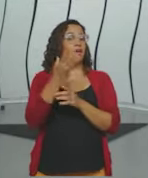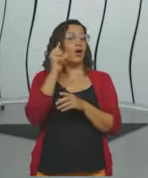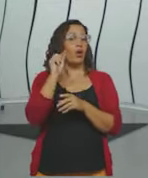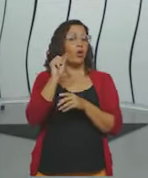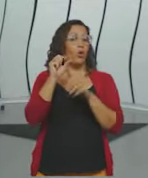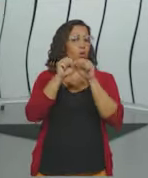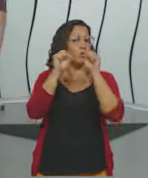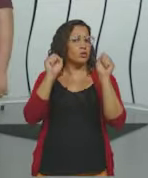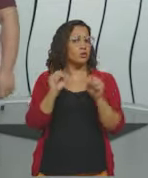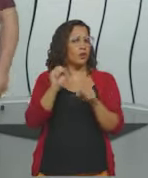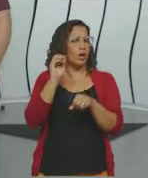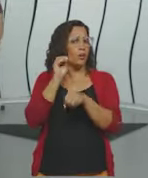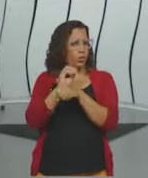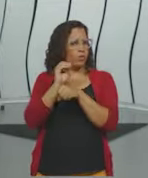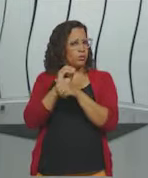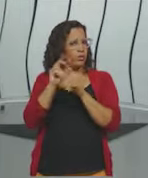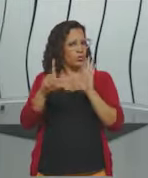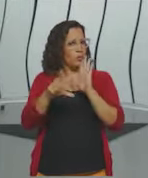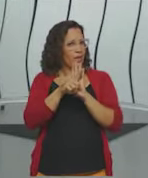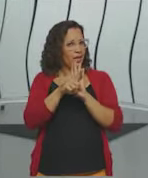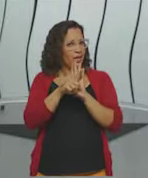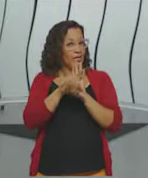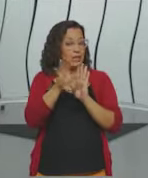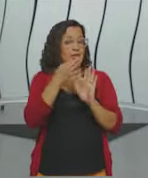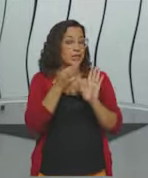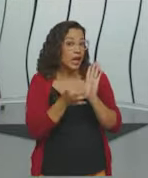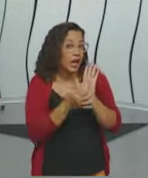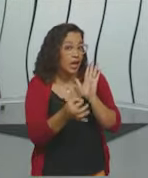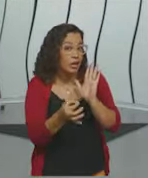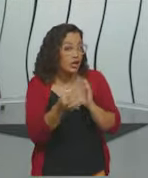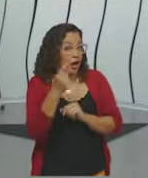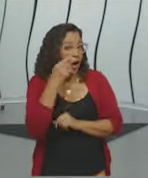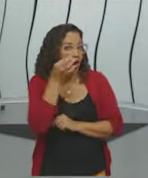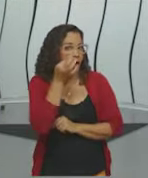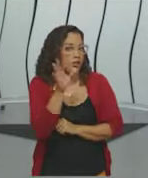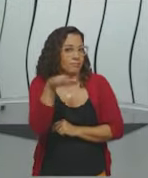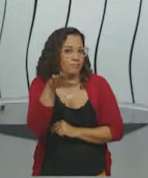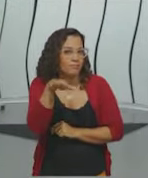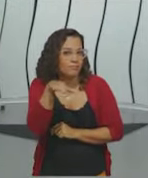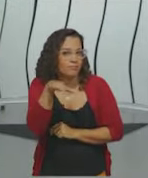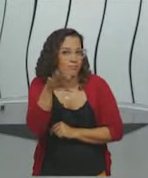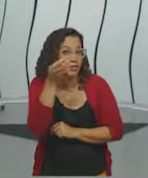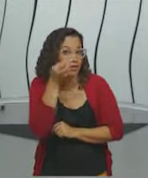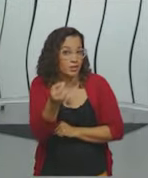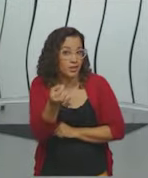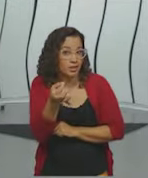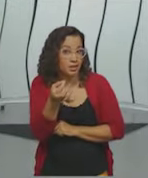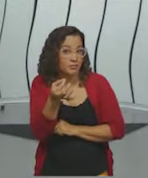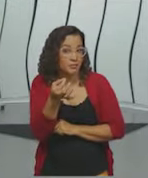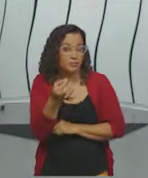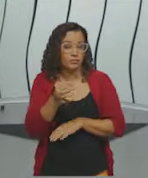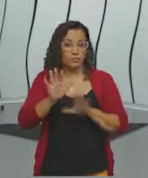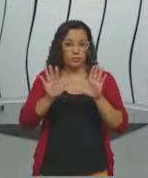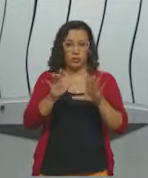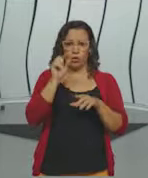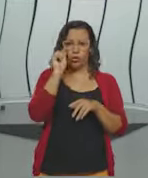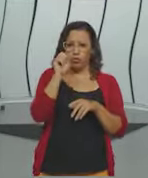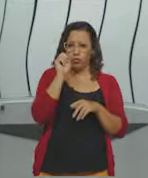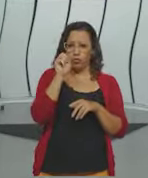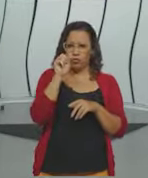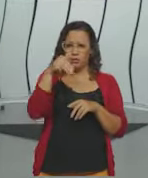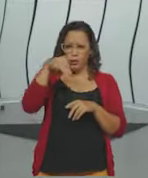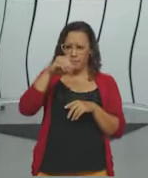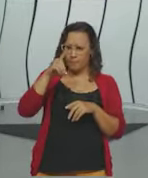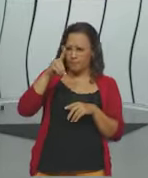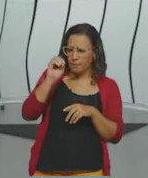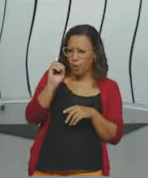proteção por meio de uma lei. Uma dica aqui, vem cá pertinho. Dica. Quando você for colocar o seu modo,